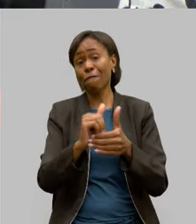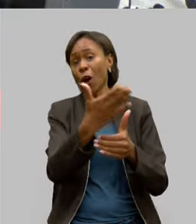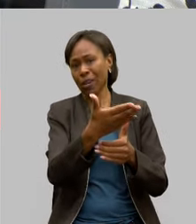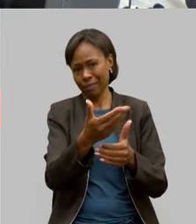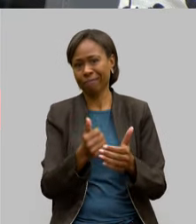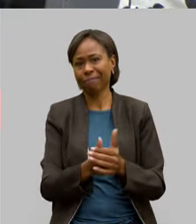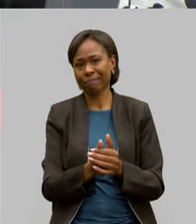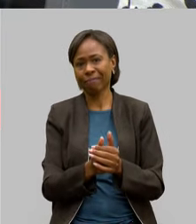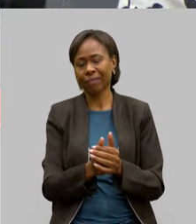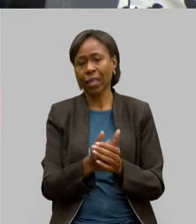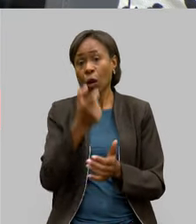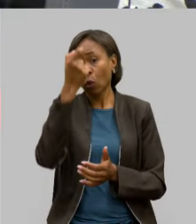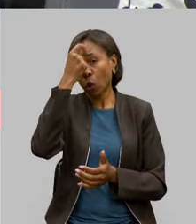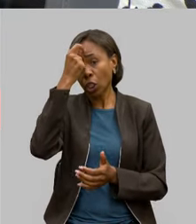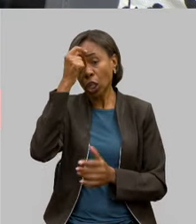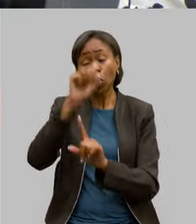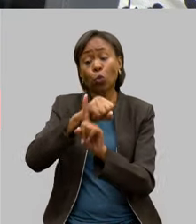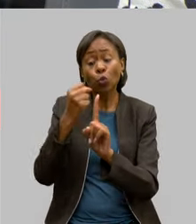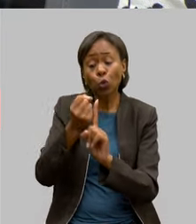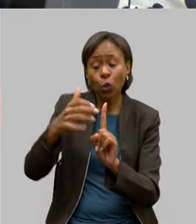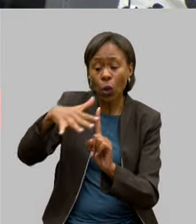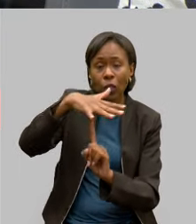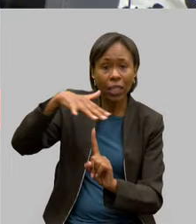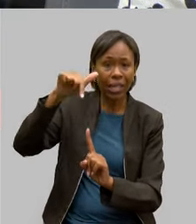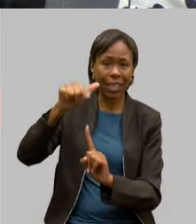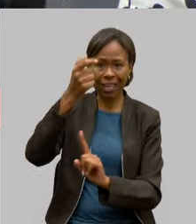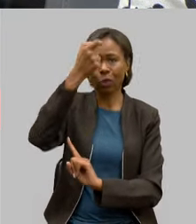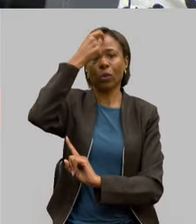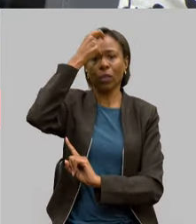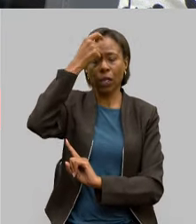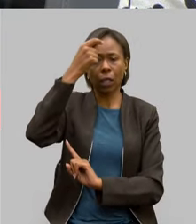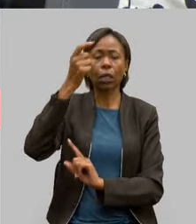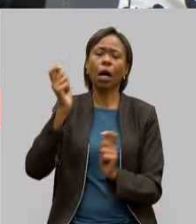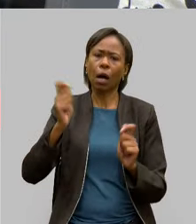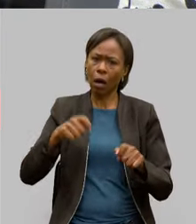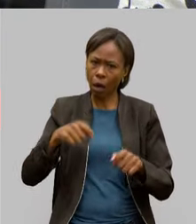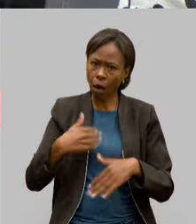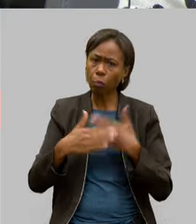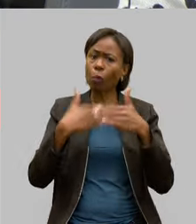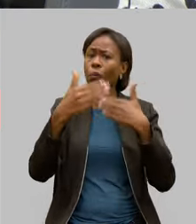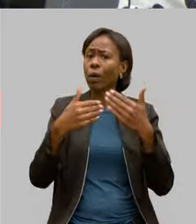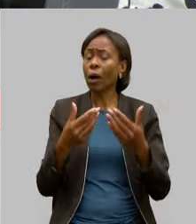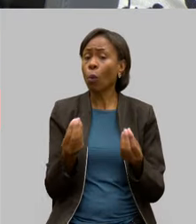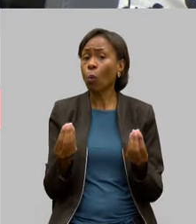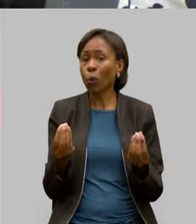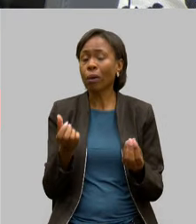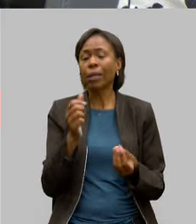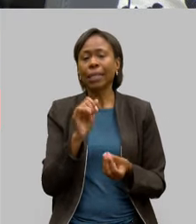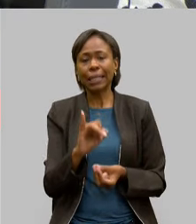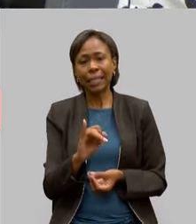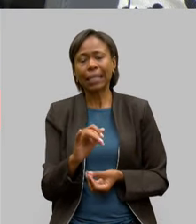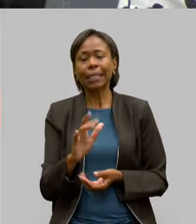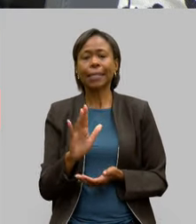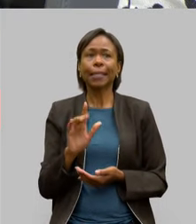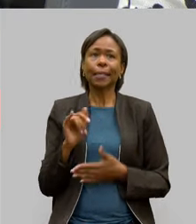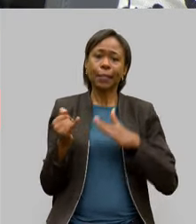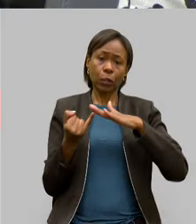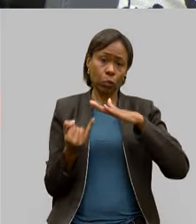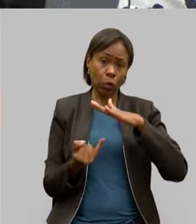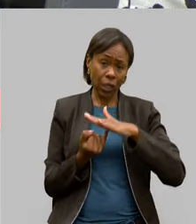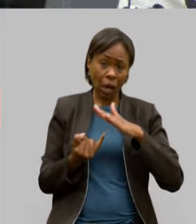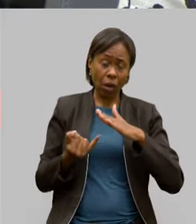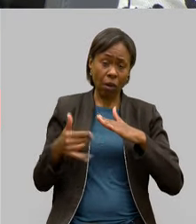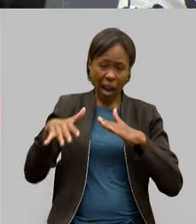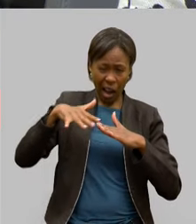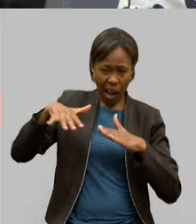conscientização social nesse sentido e a gente só vai conseguir avançar a partir do momento como eu disse das instituições do sistema de Justiça